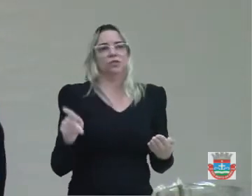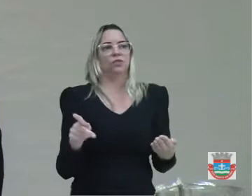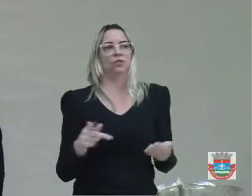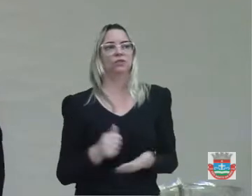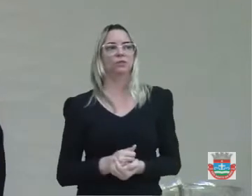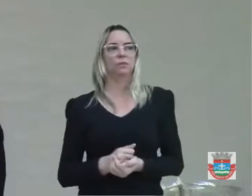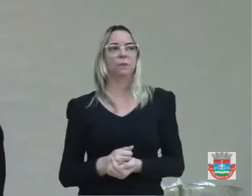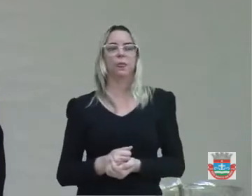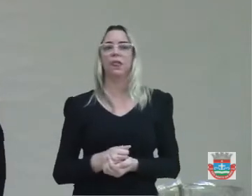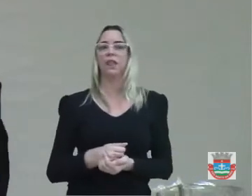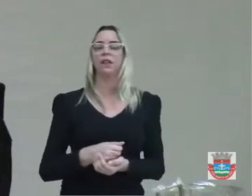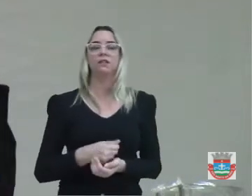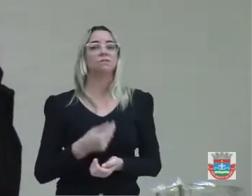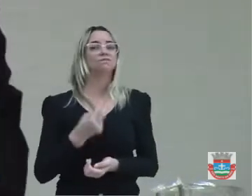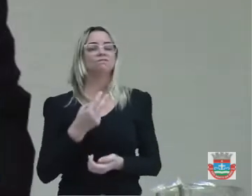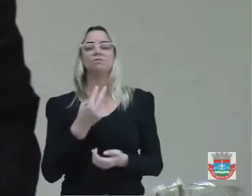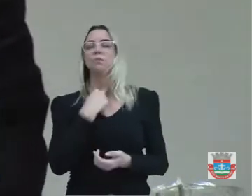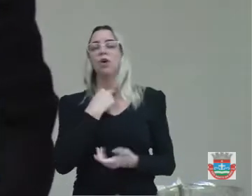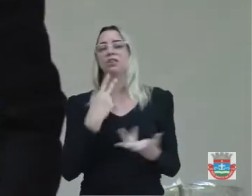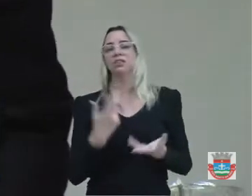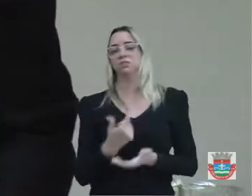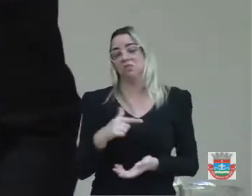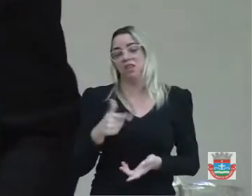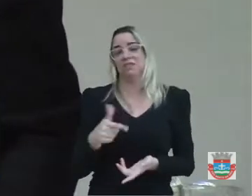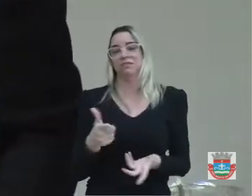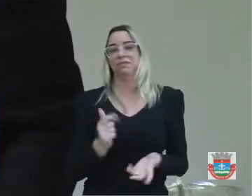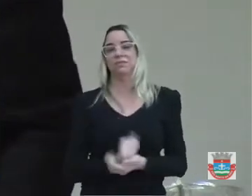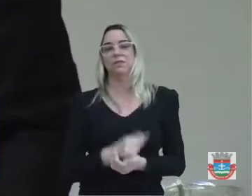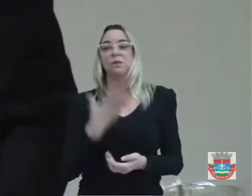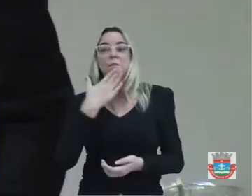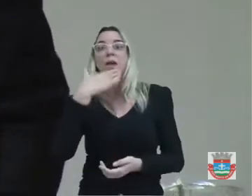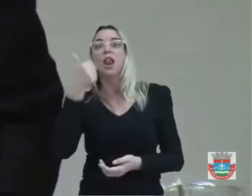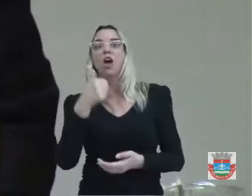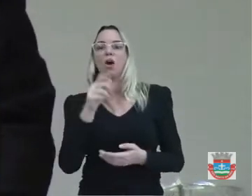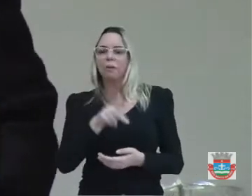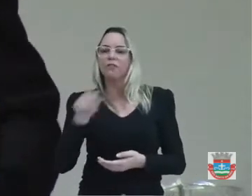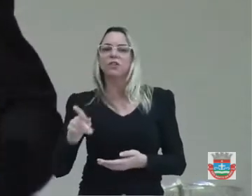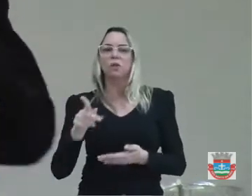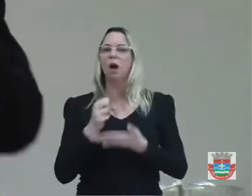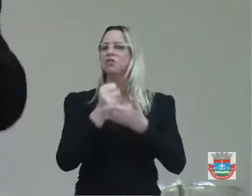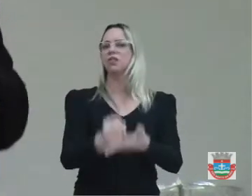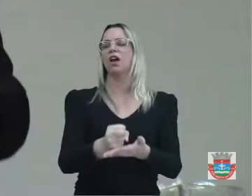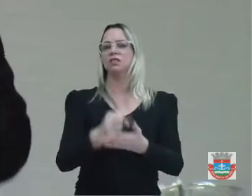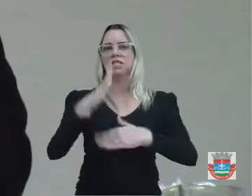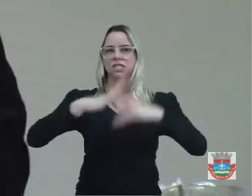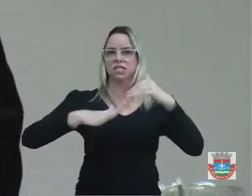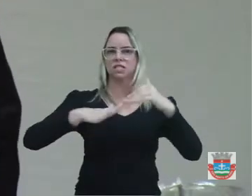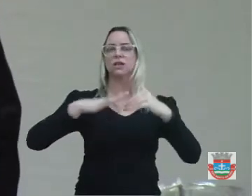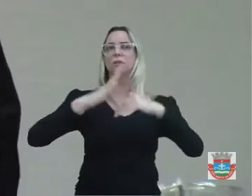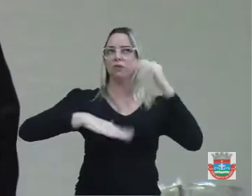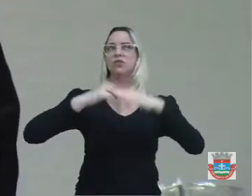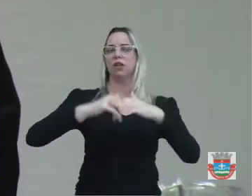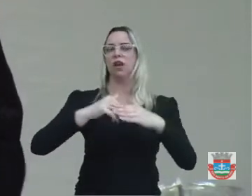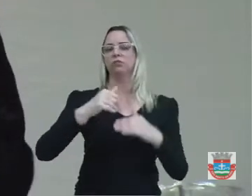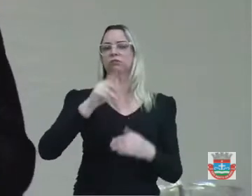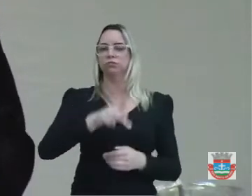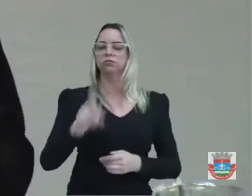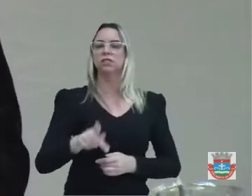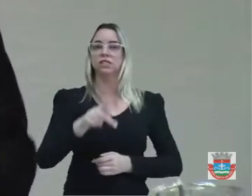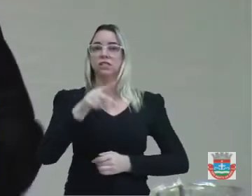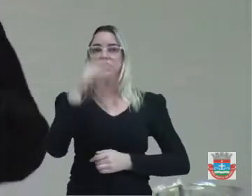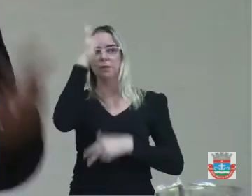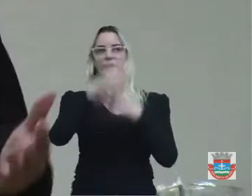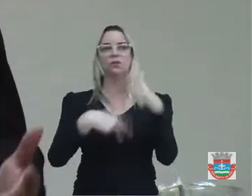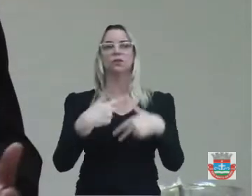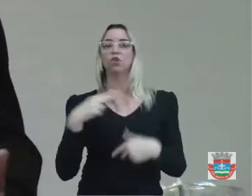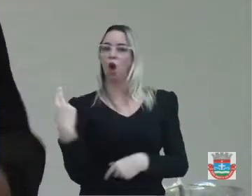E não existe. A gente tem que fazer o melhor para o professor de São Bento do Una. Eu lembro que no PCC de vocês, a gente se debruçou e